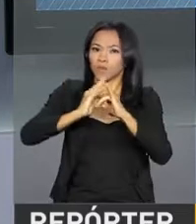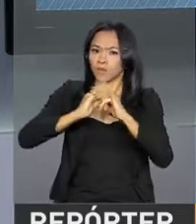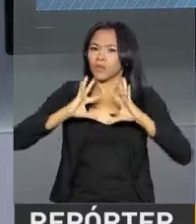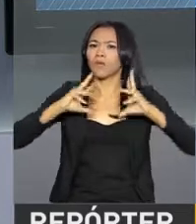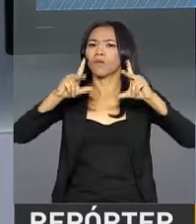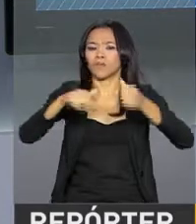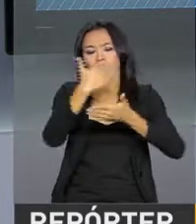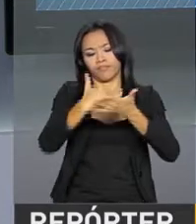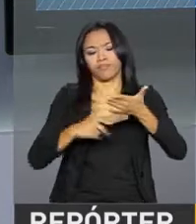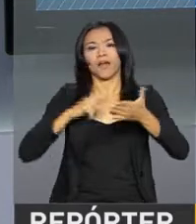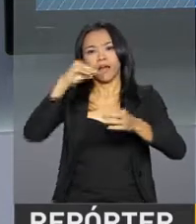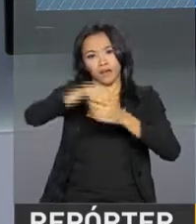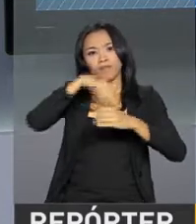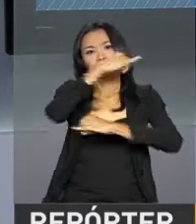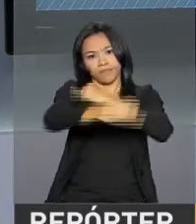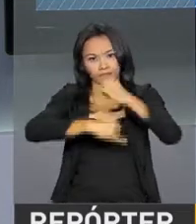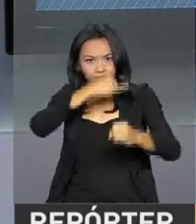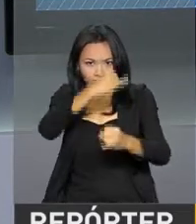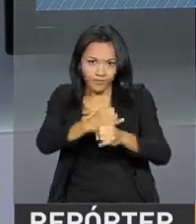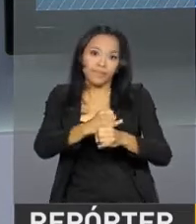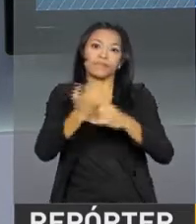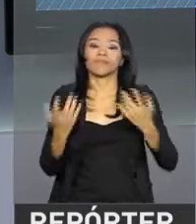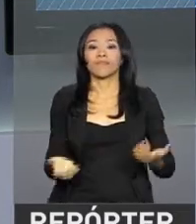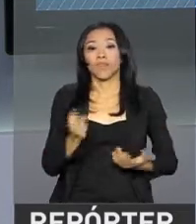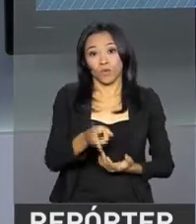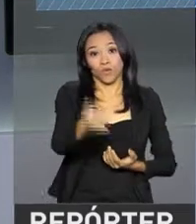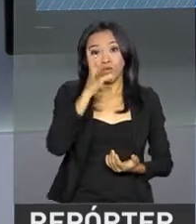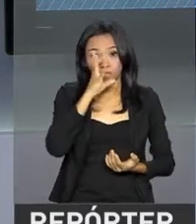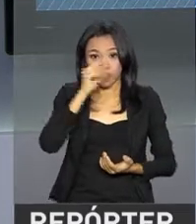e toda a nossa programação também está na nossa página na internet.